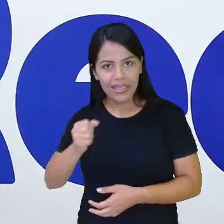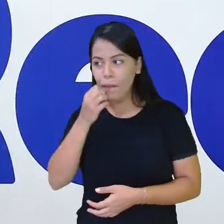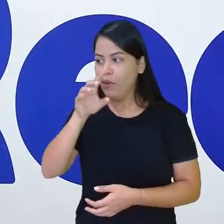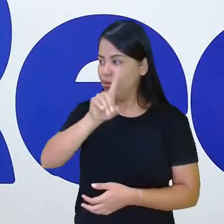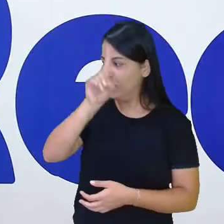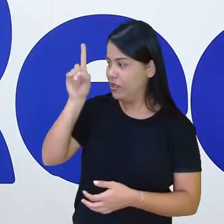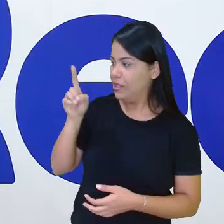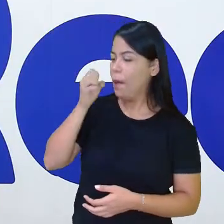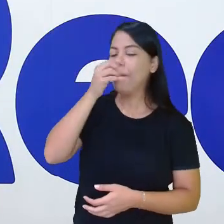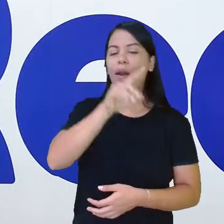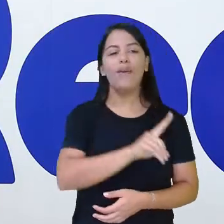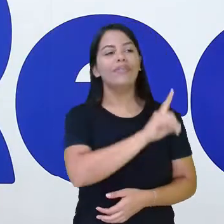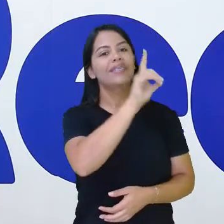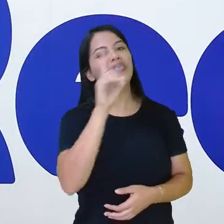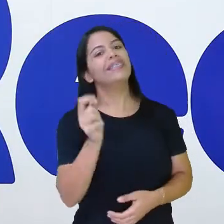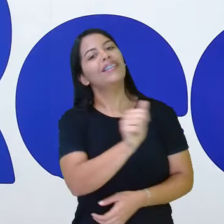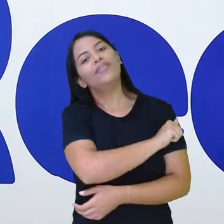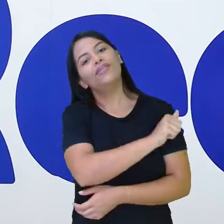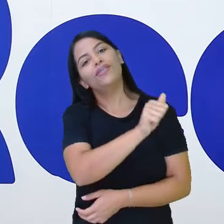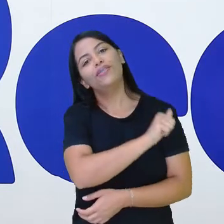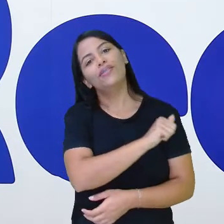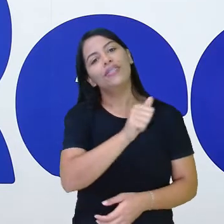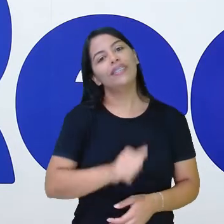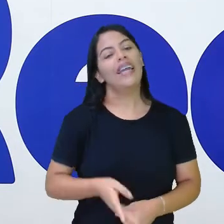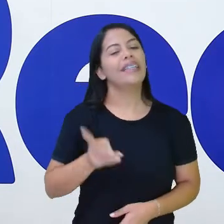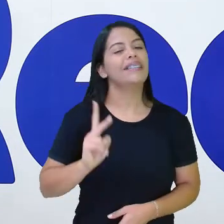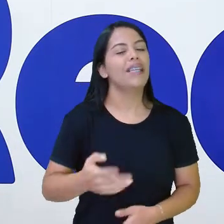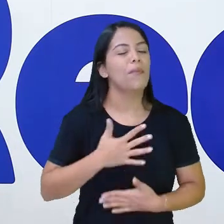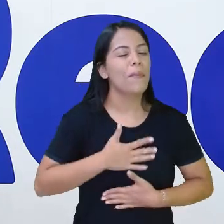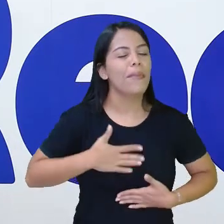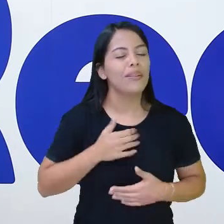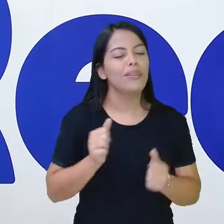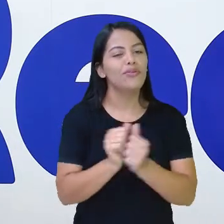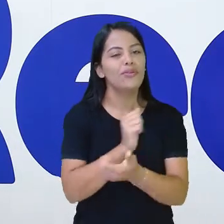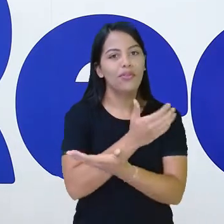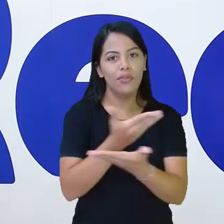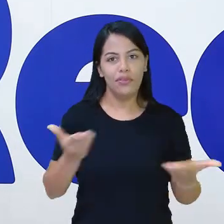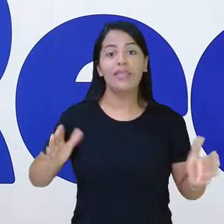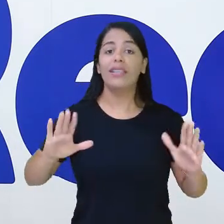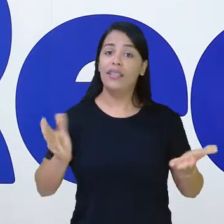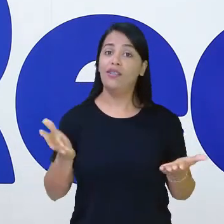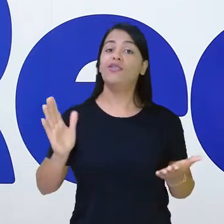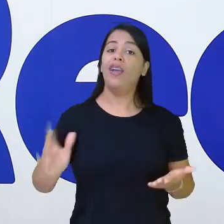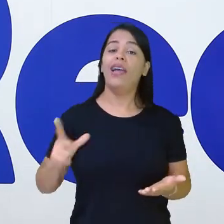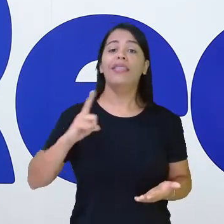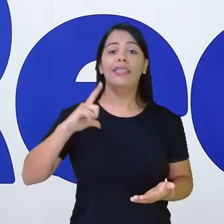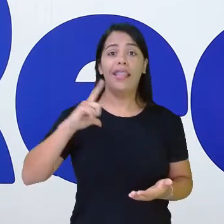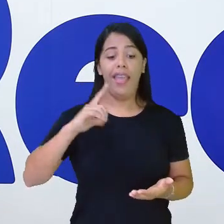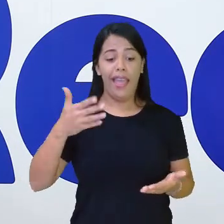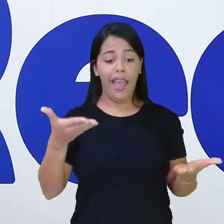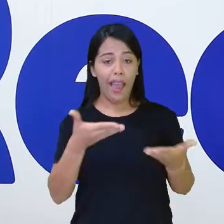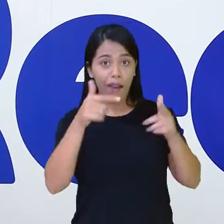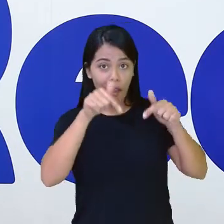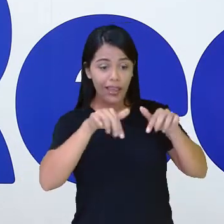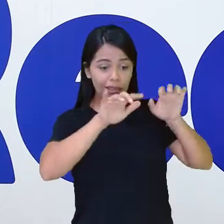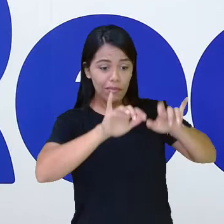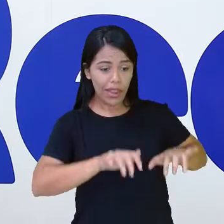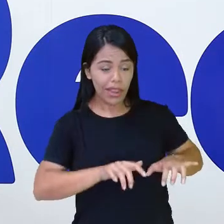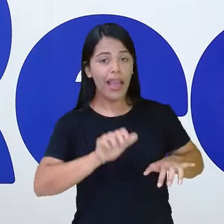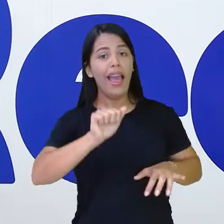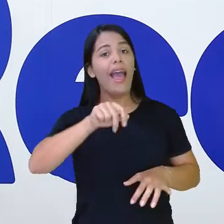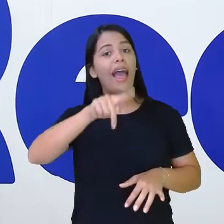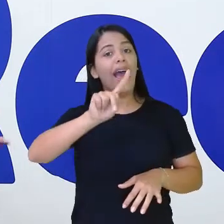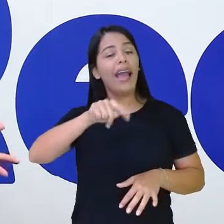professora Esté. Bom dia, estudantes. É sempre um prazer estar aqui com vocês. E já chegando por aqui o Aquiles, viu?